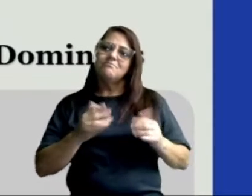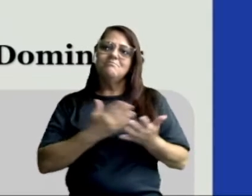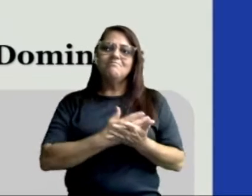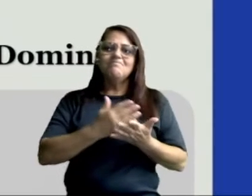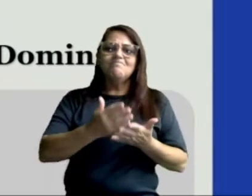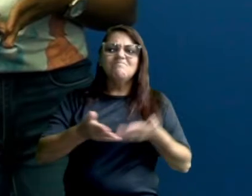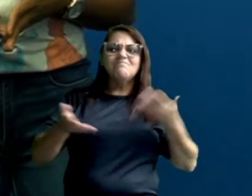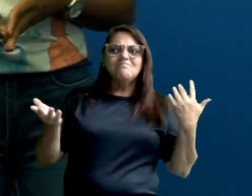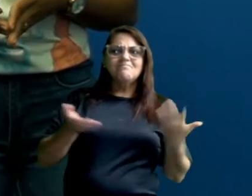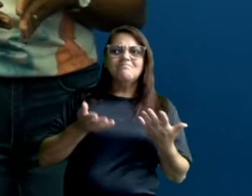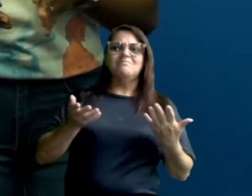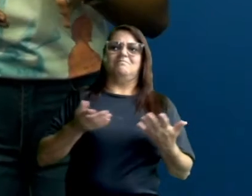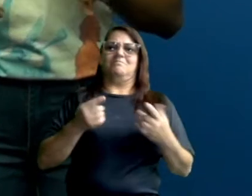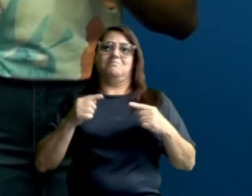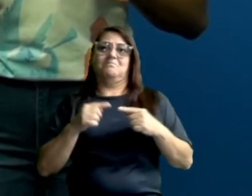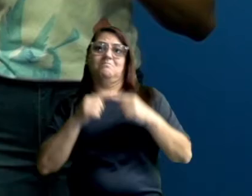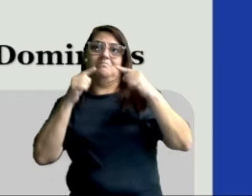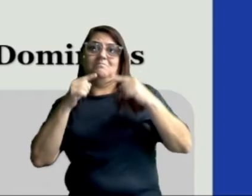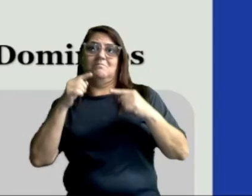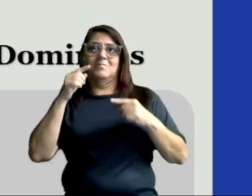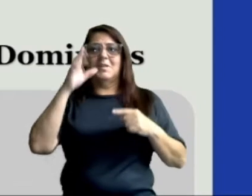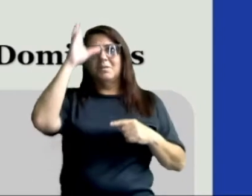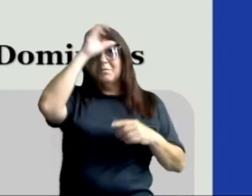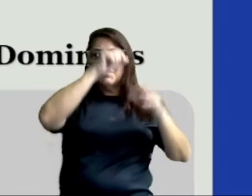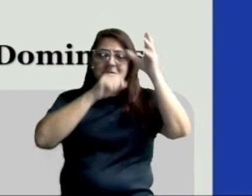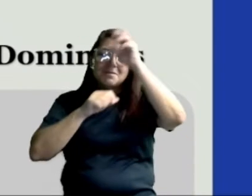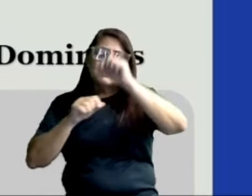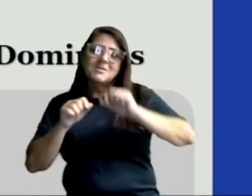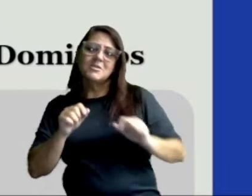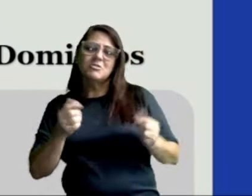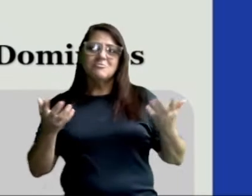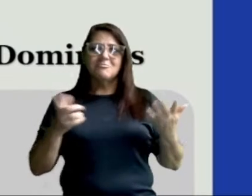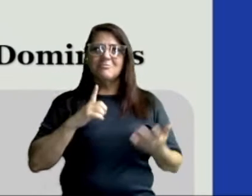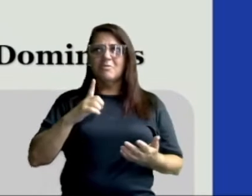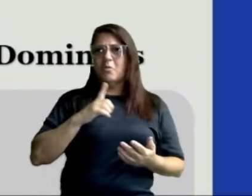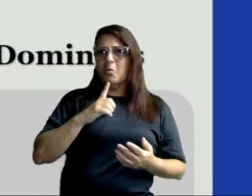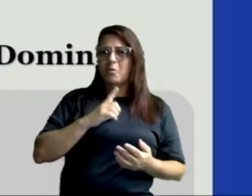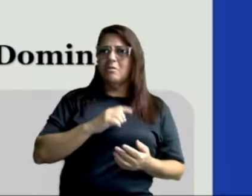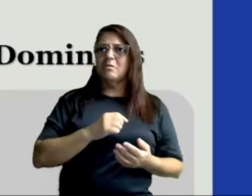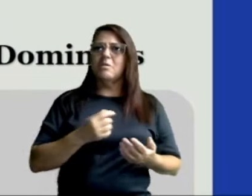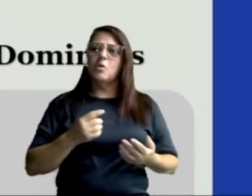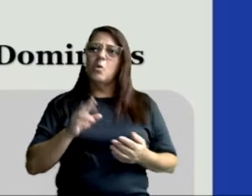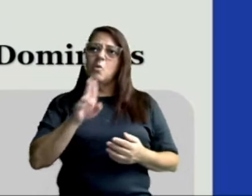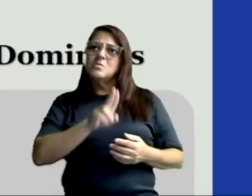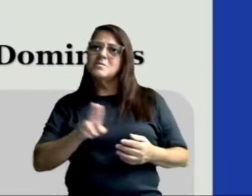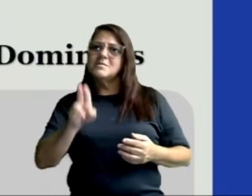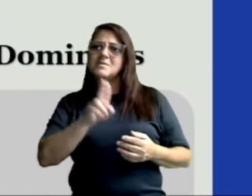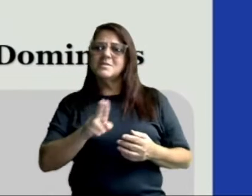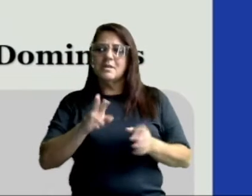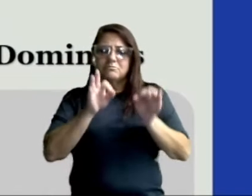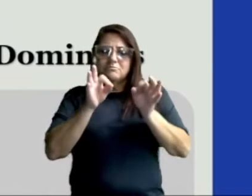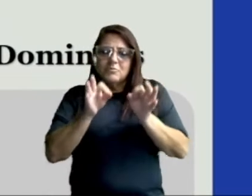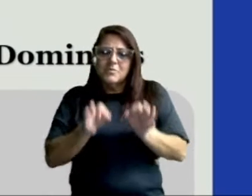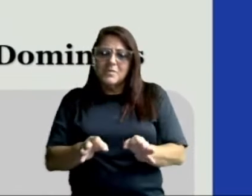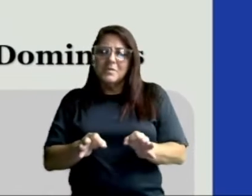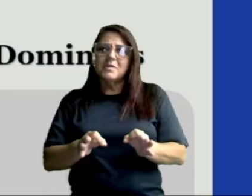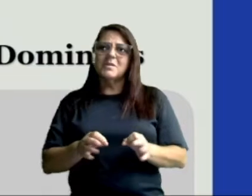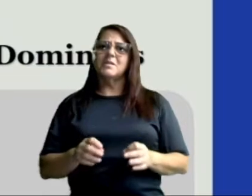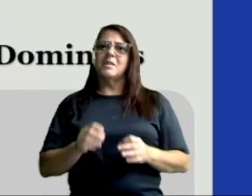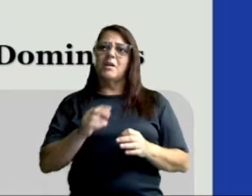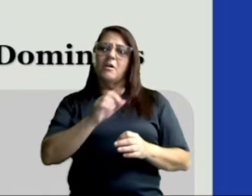partindo agora para os objetivos de aprendizagem, nós temos um que diz: utilizar de maneira correta as